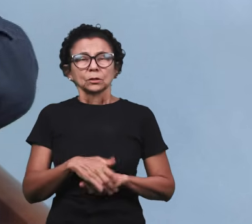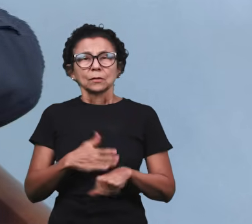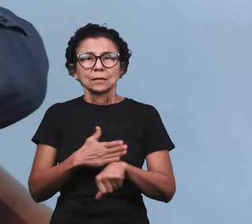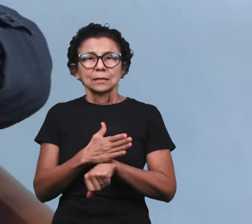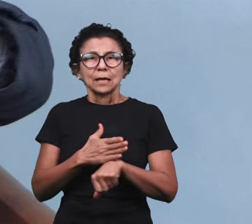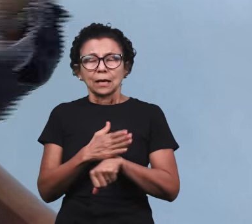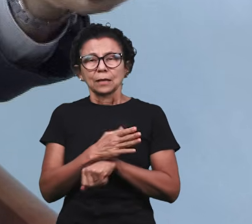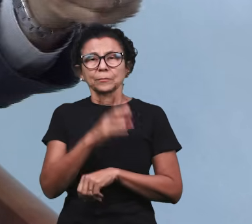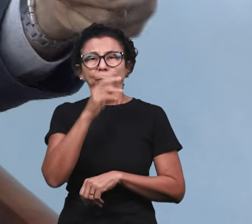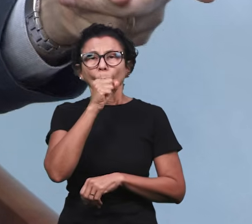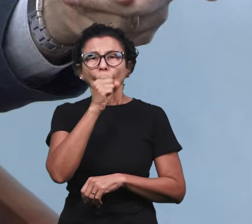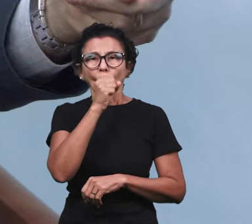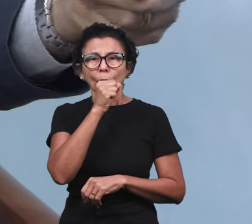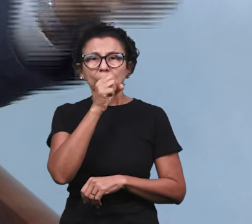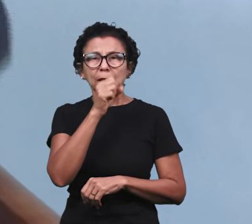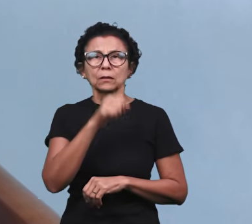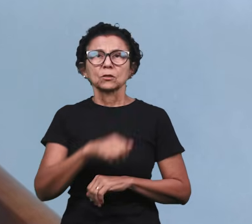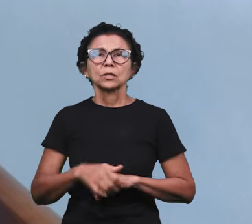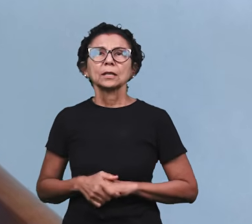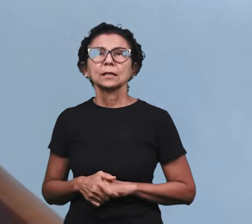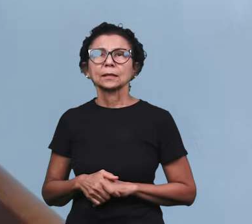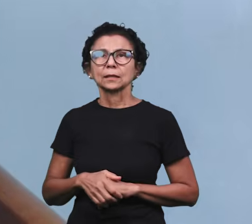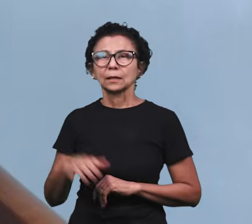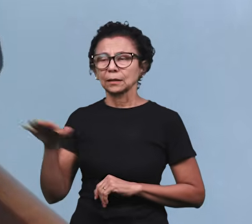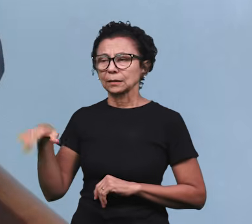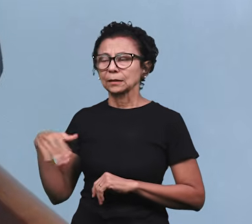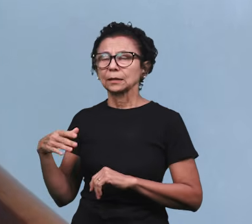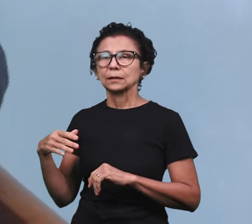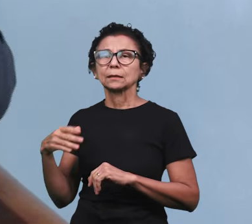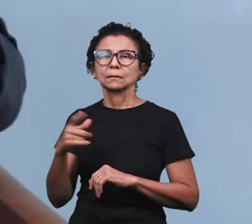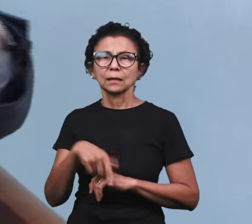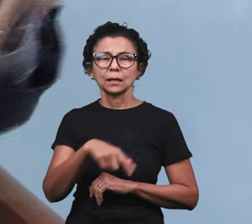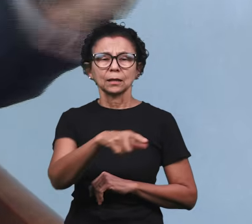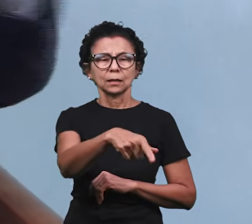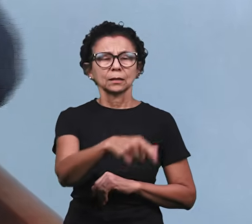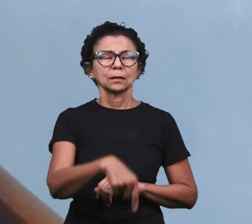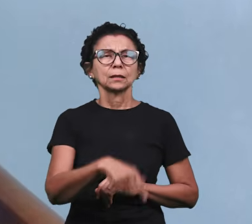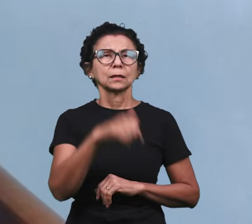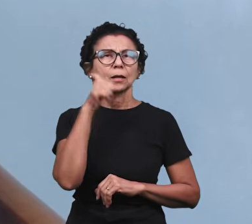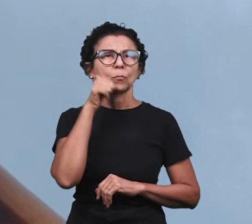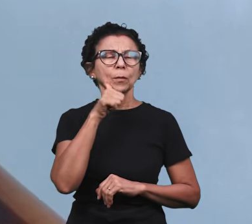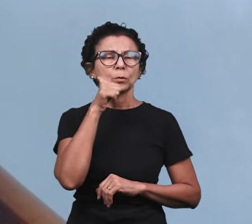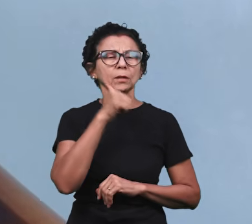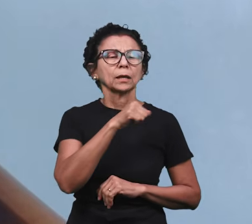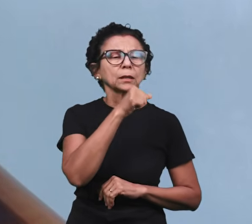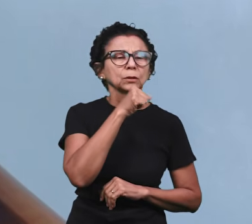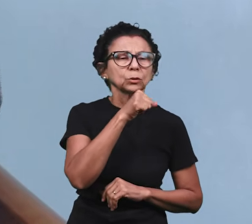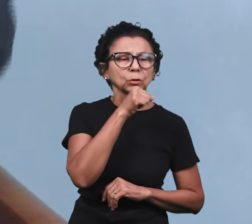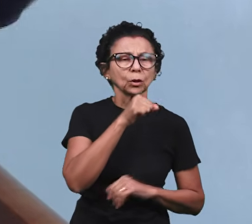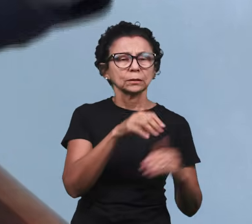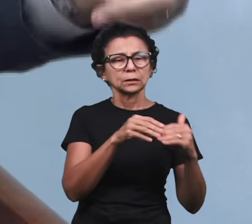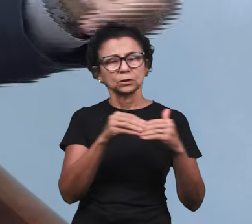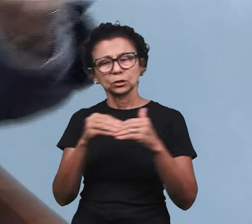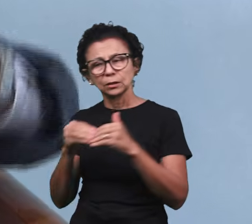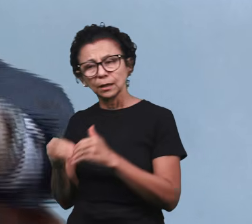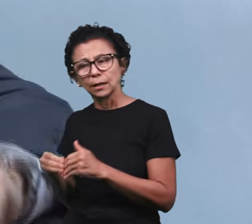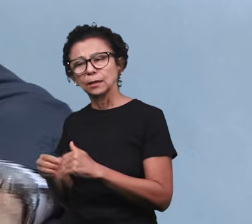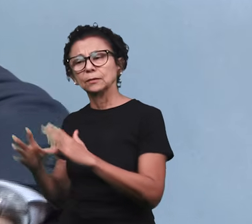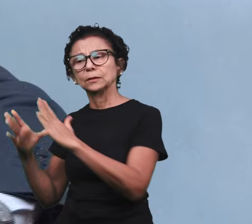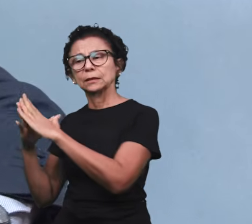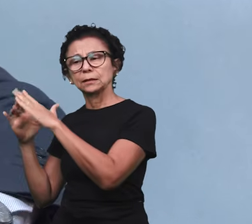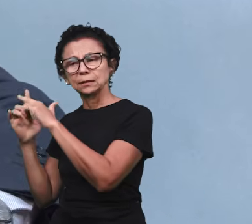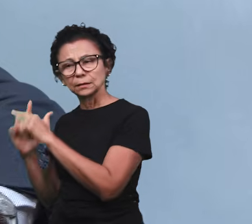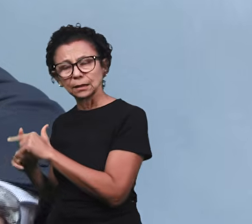levo a idosa na igreja, toda semana eu levo, a gente faz escala para levar ela na igreja. Ela foi batizada